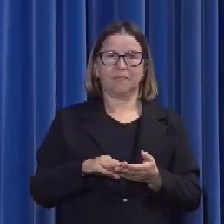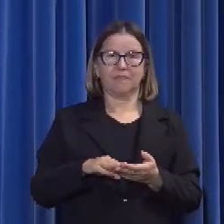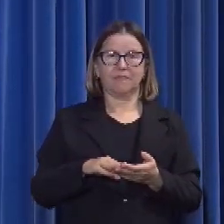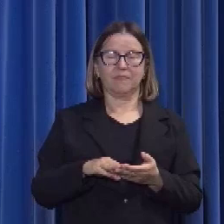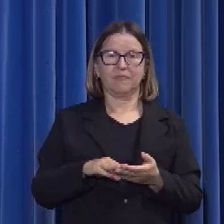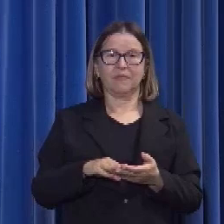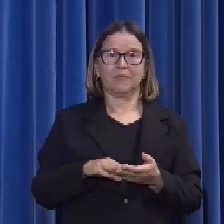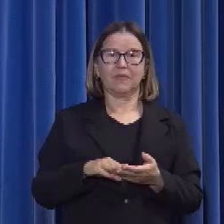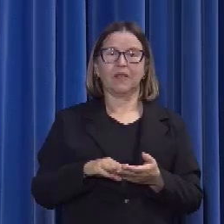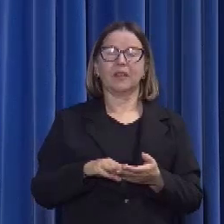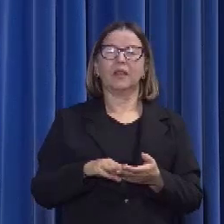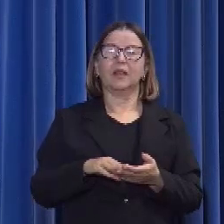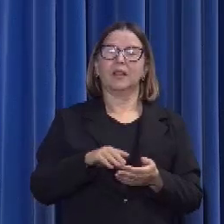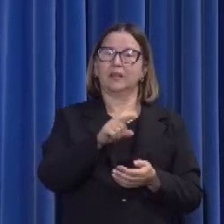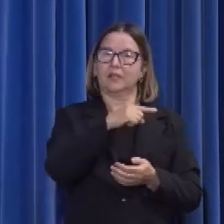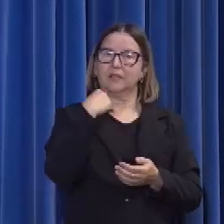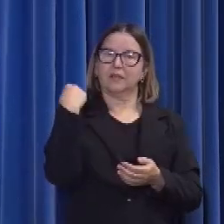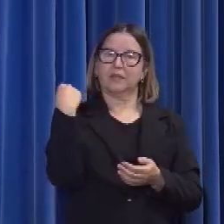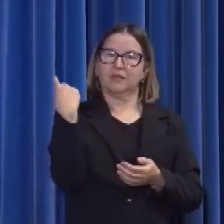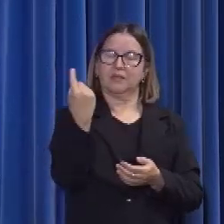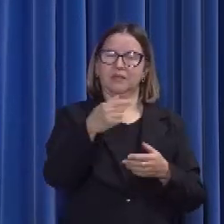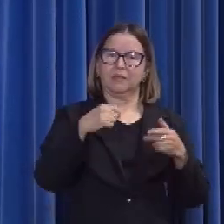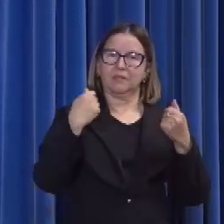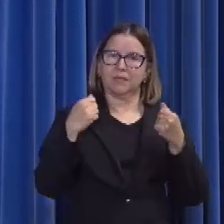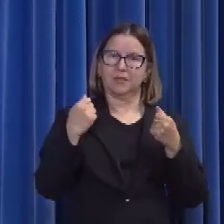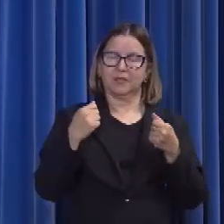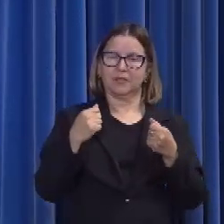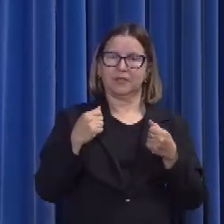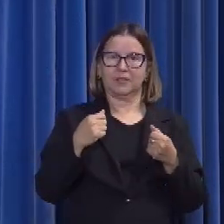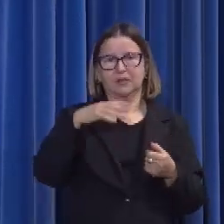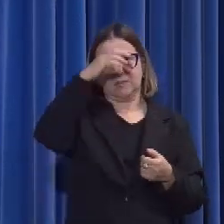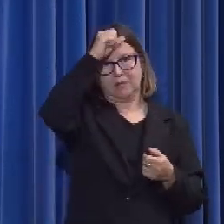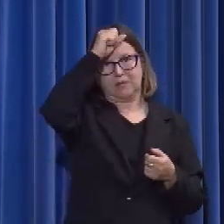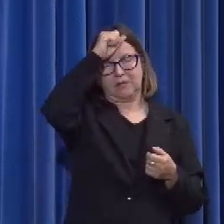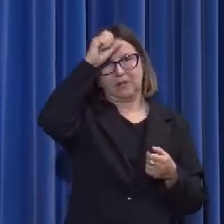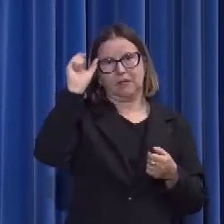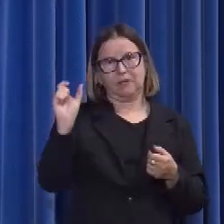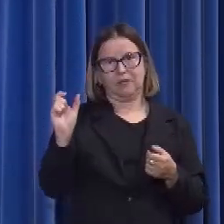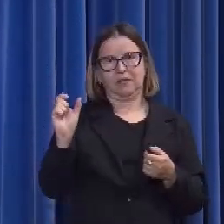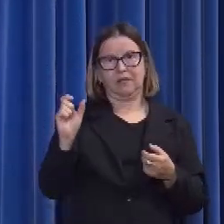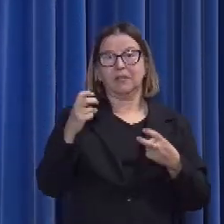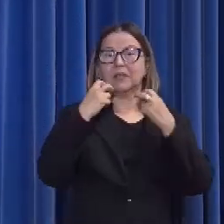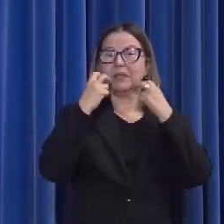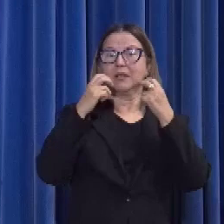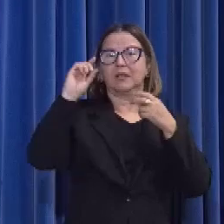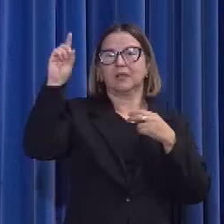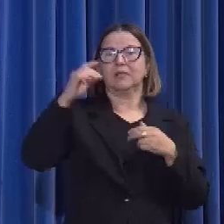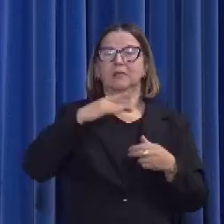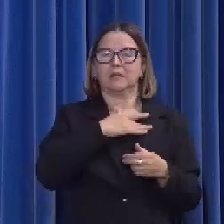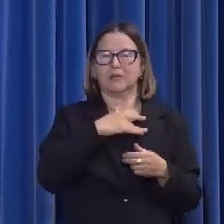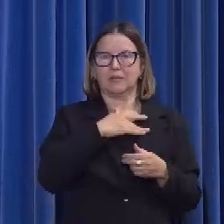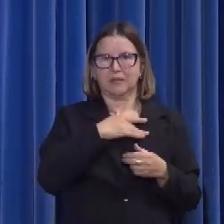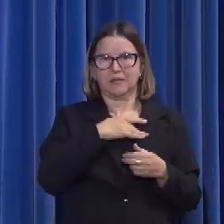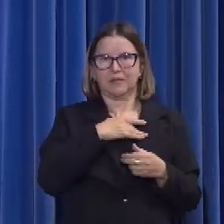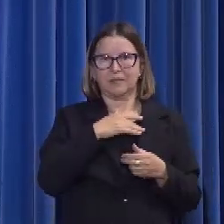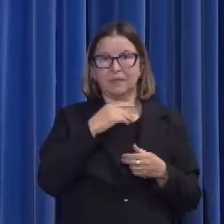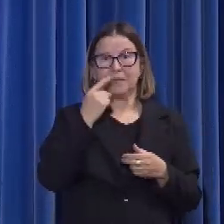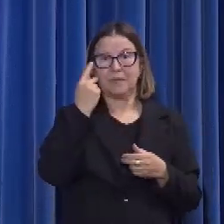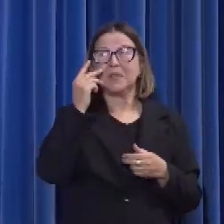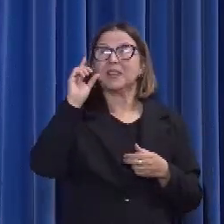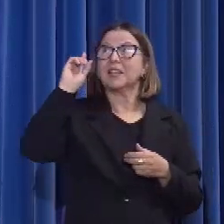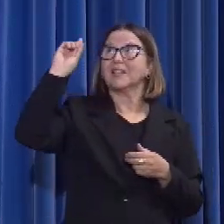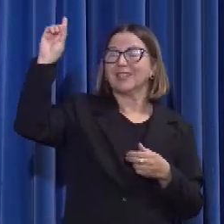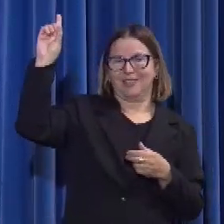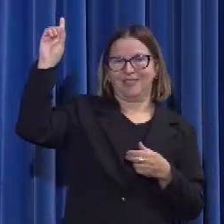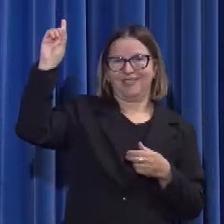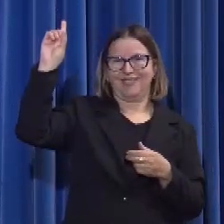isso nós precisamos ouvir a palavra, clamar a Deus por misericórdia, para que esse Deus, que é o Deus de toda